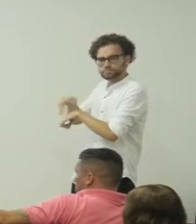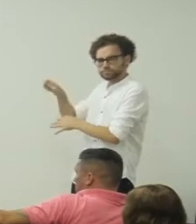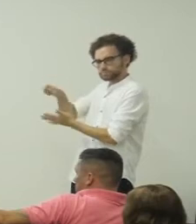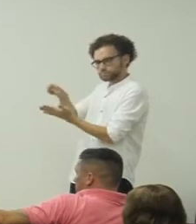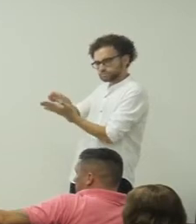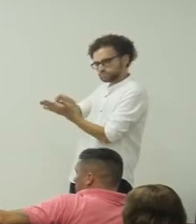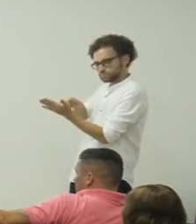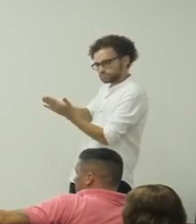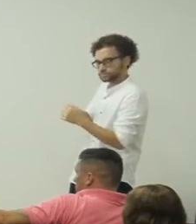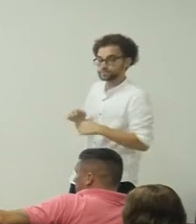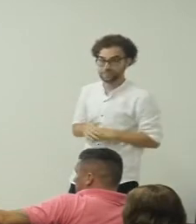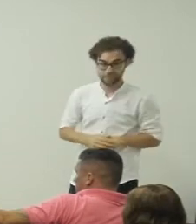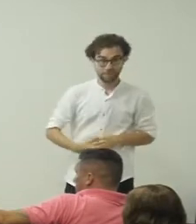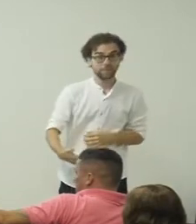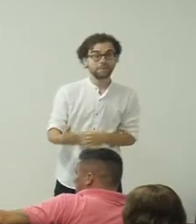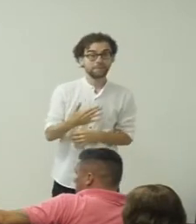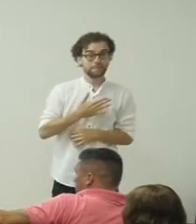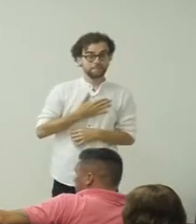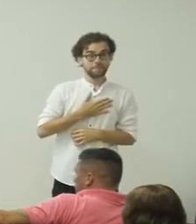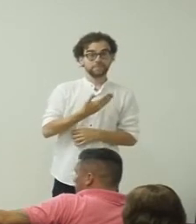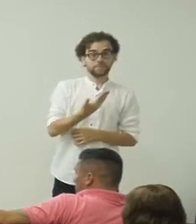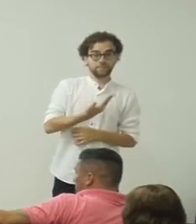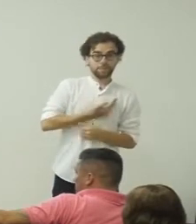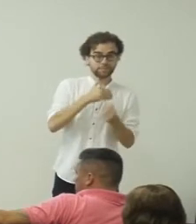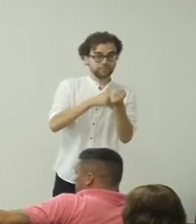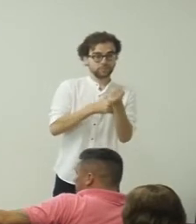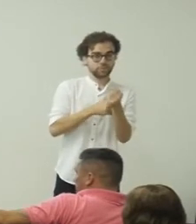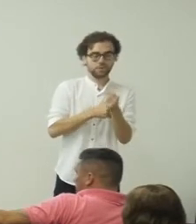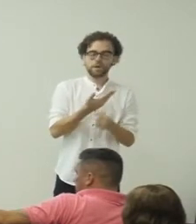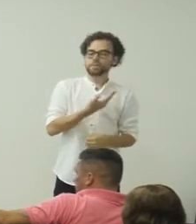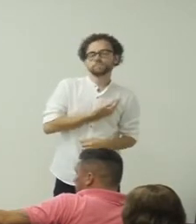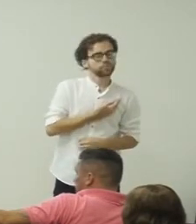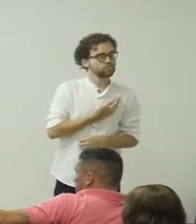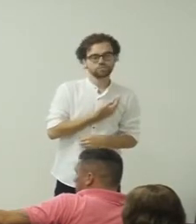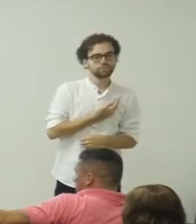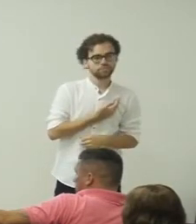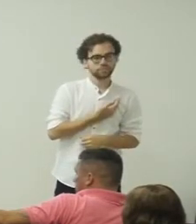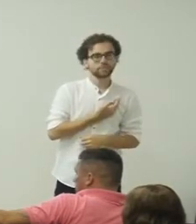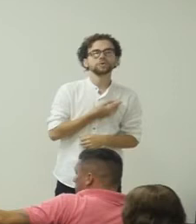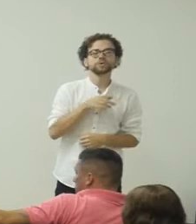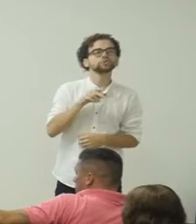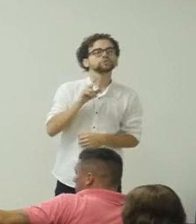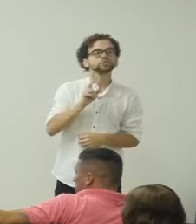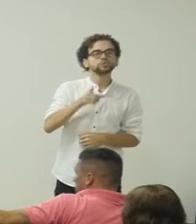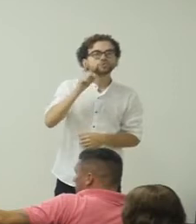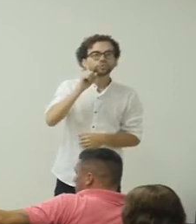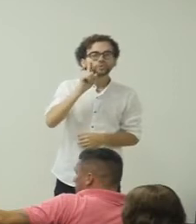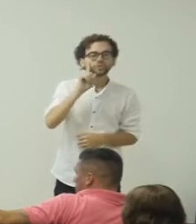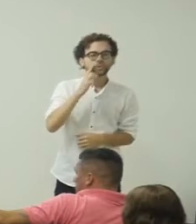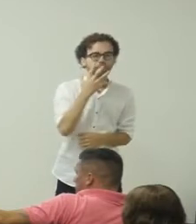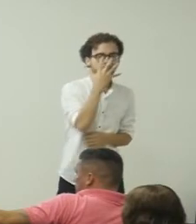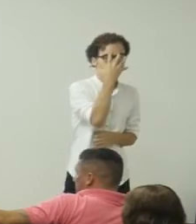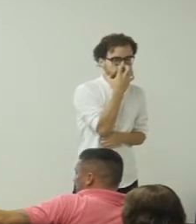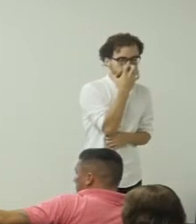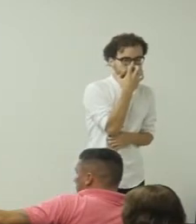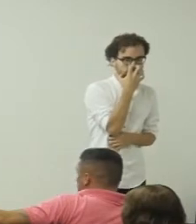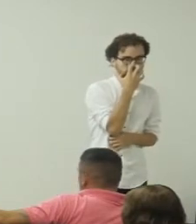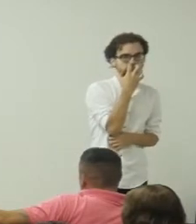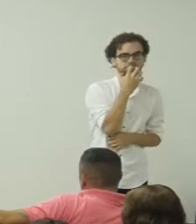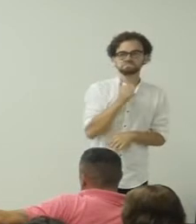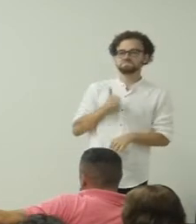lá. Meu amigo secreto não é bem um amigo. Todos os dias fecha a cara e tenta se mostrar o